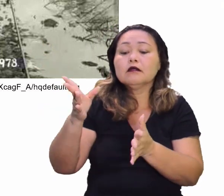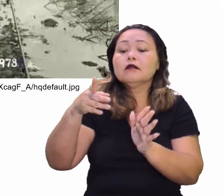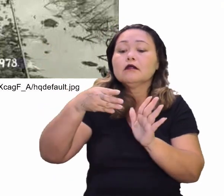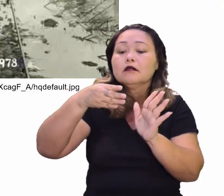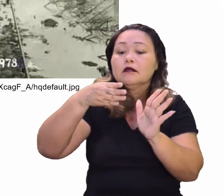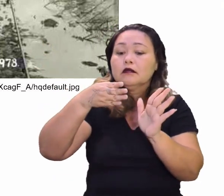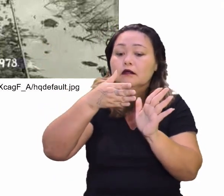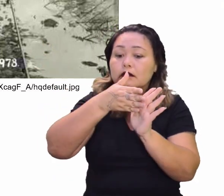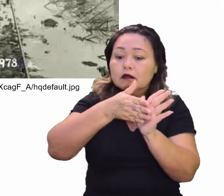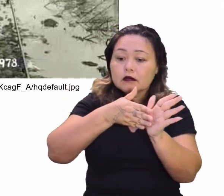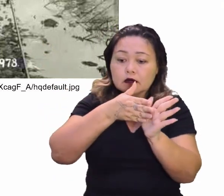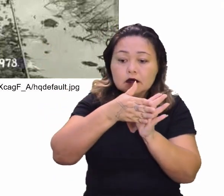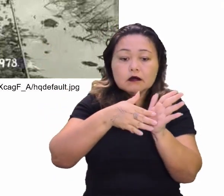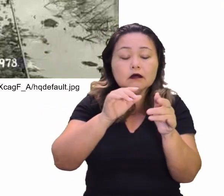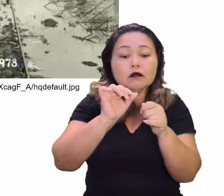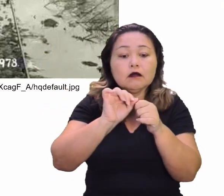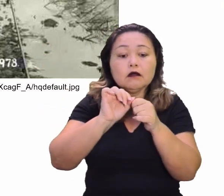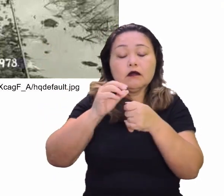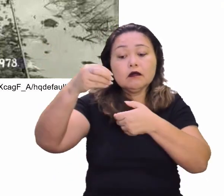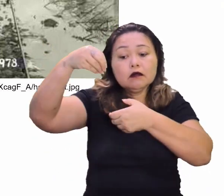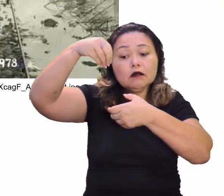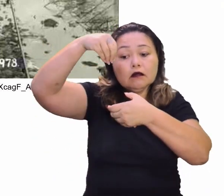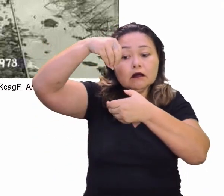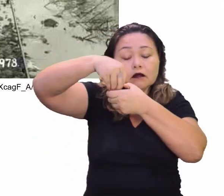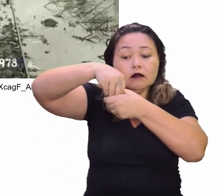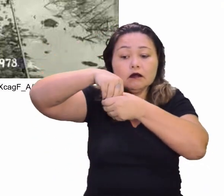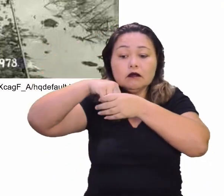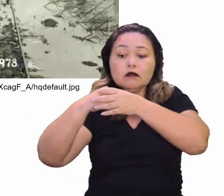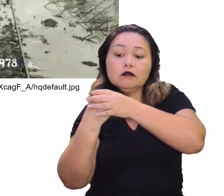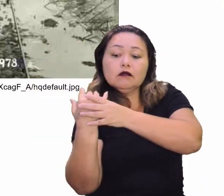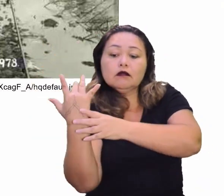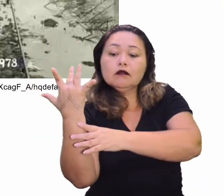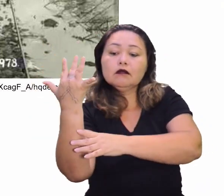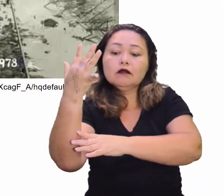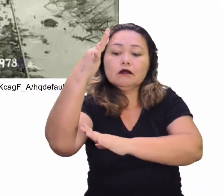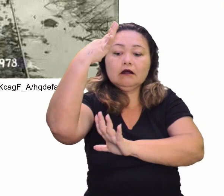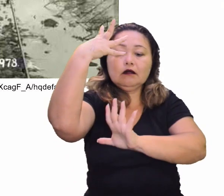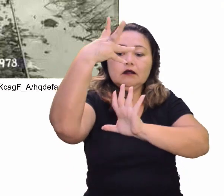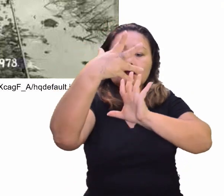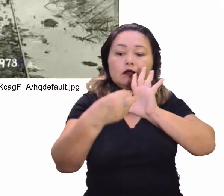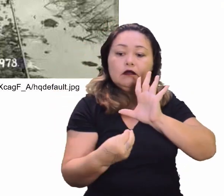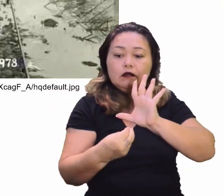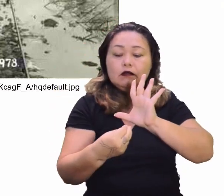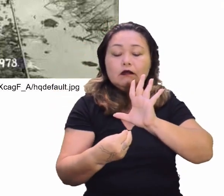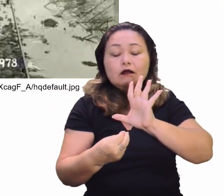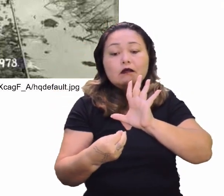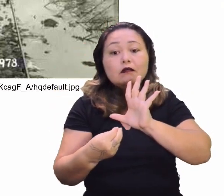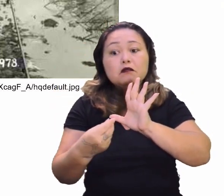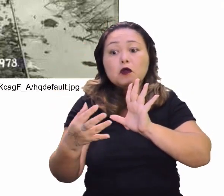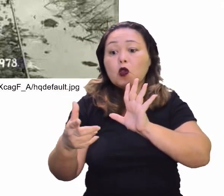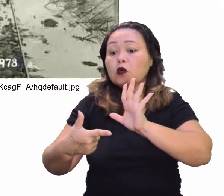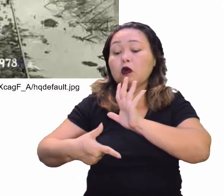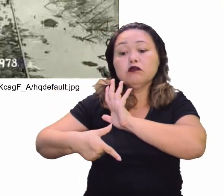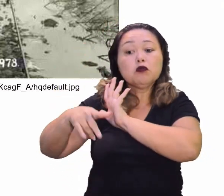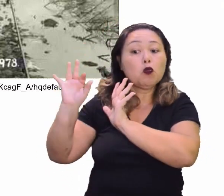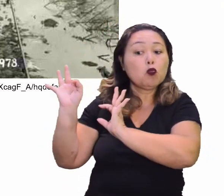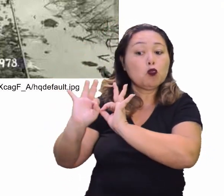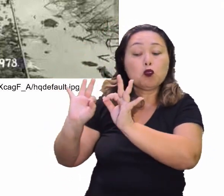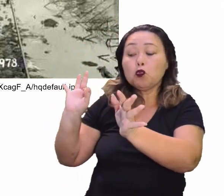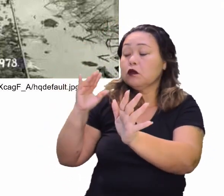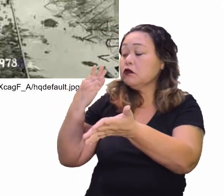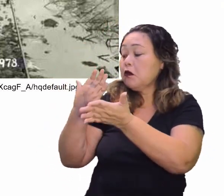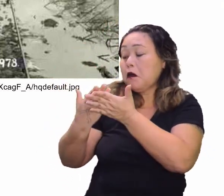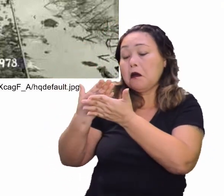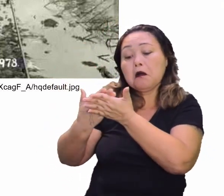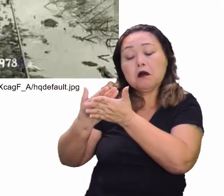uma ferrovia no meio do coração da Amazônia. Isso mesmo, né? Sem qualquer estudo, né, prévio,